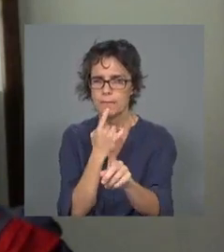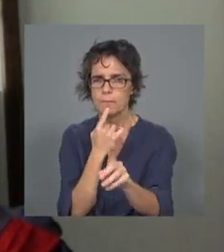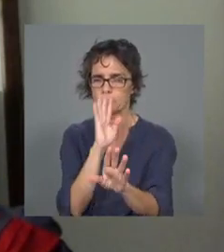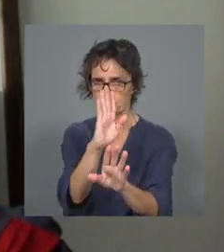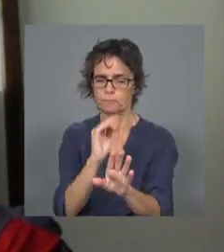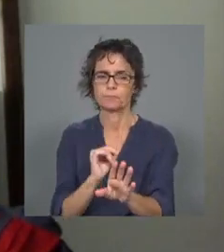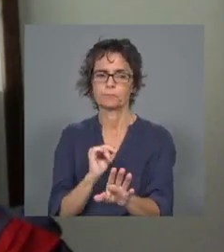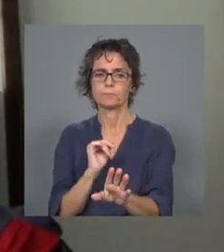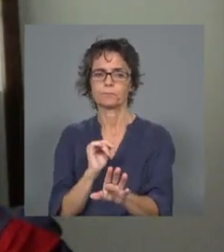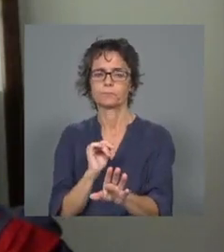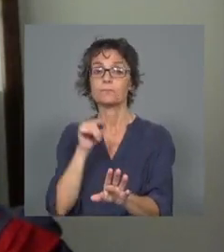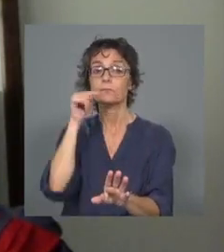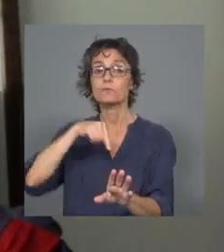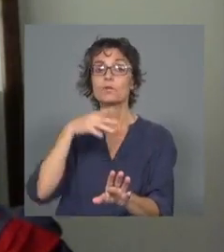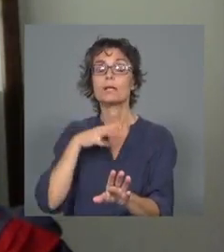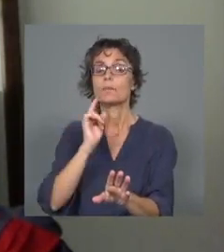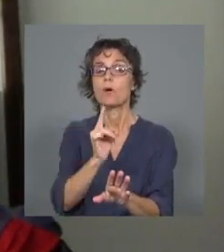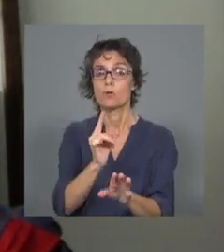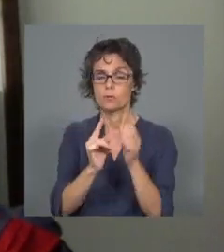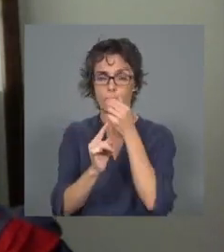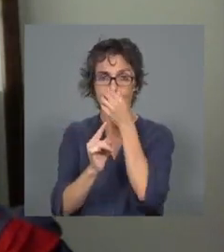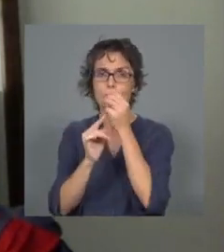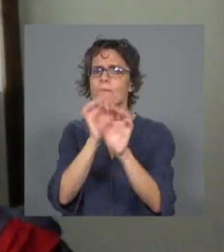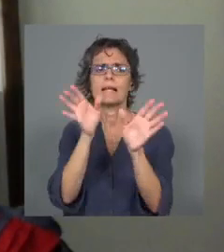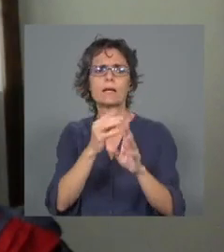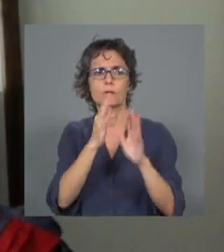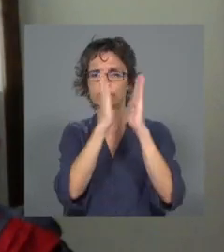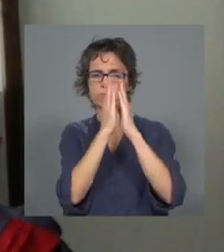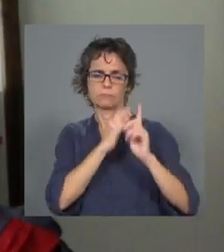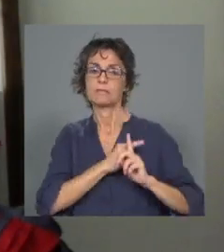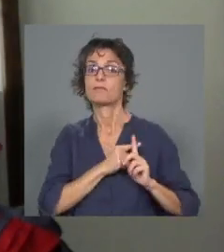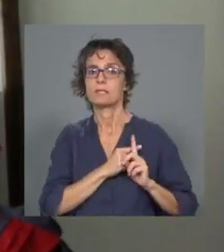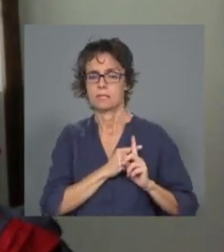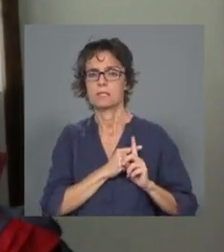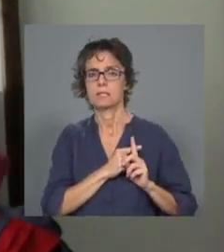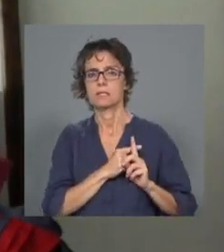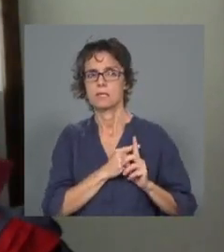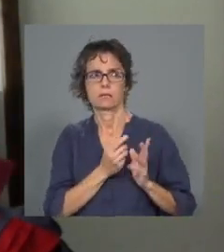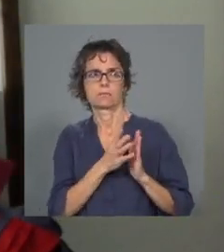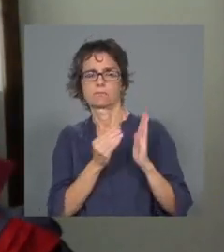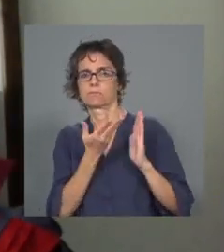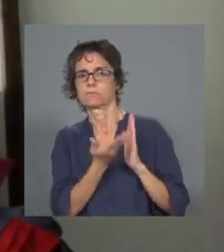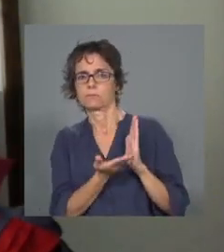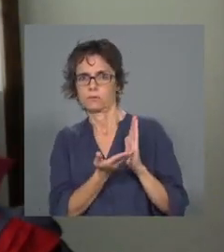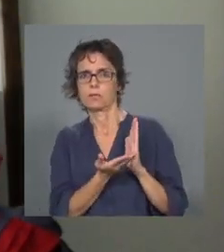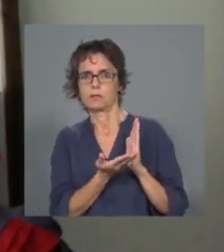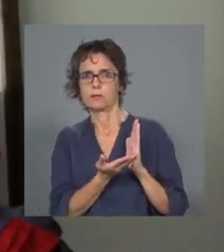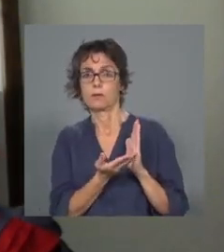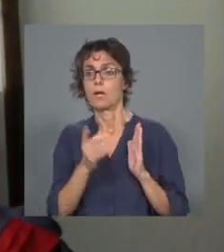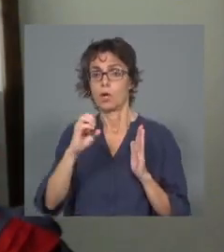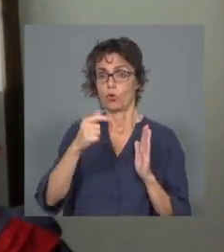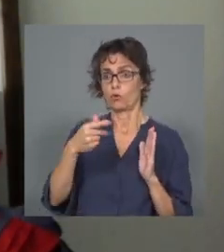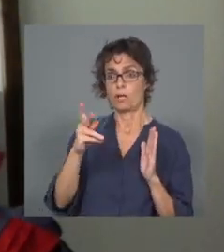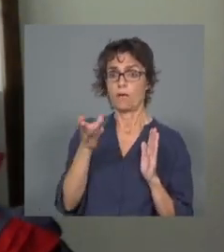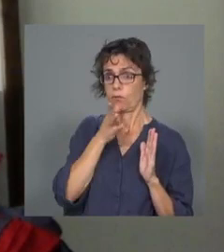seja, o que se pretende, claro que São Francisco de Assis é uma referência e é em absoluto acordo com o que o Otávio diz, que de facto